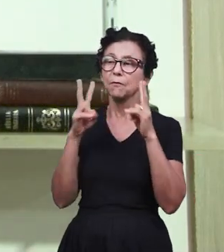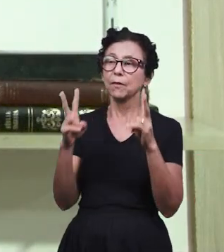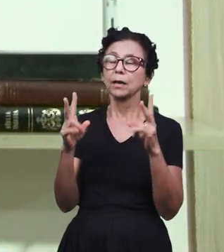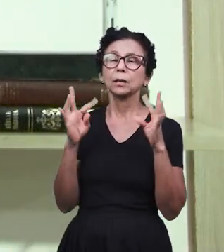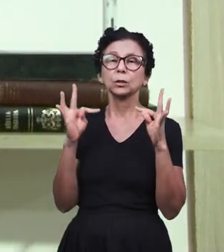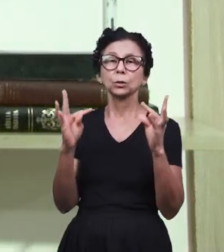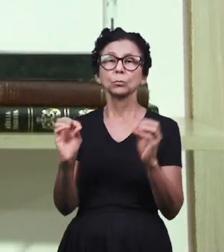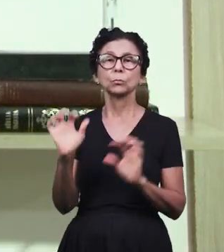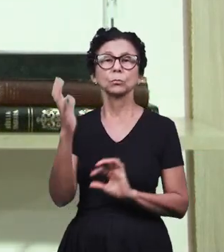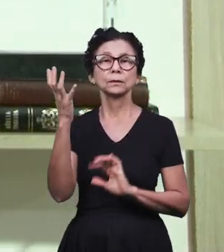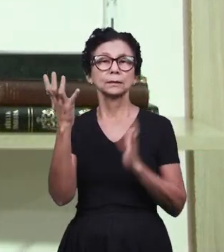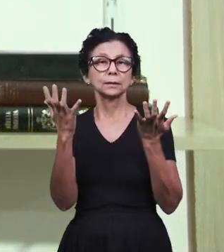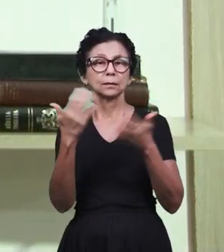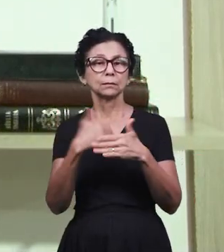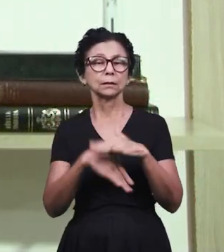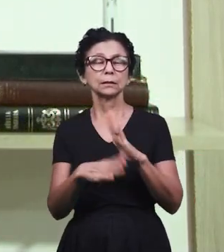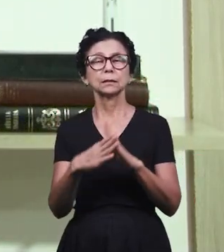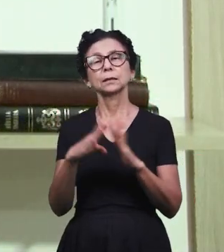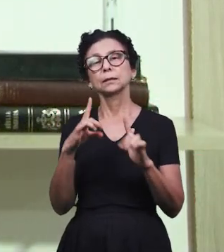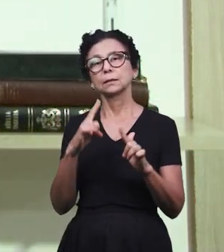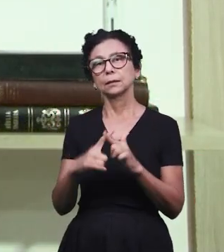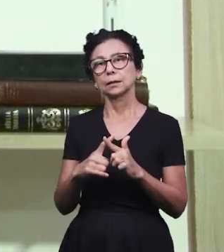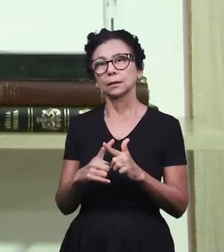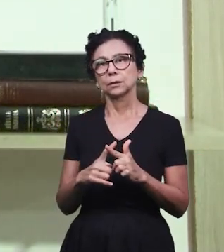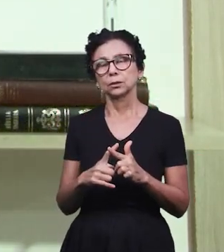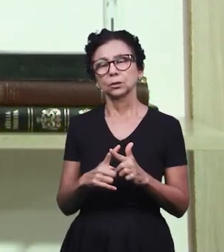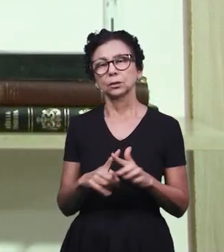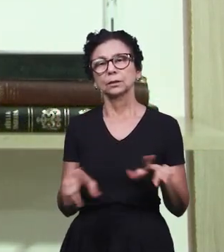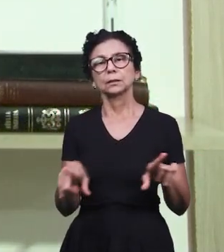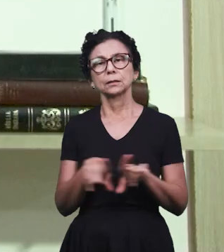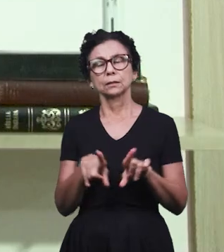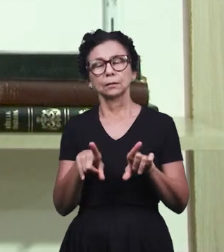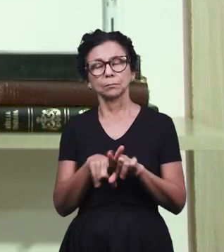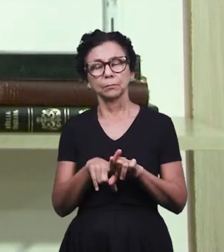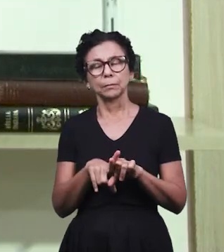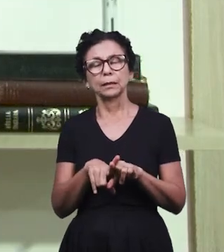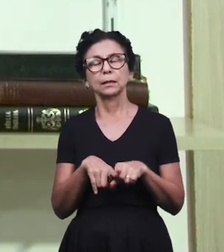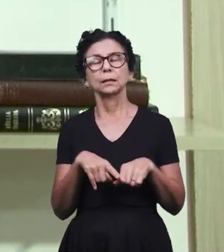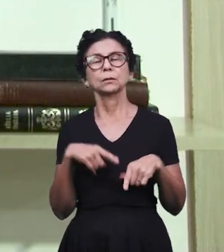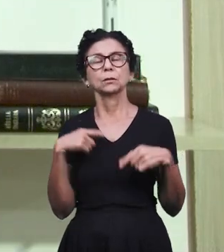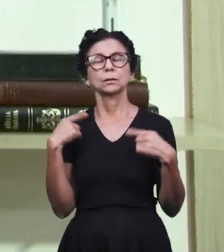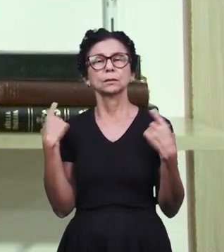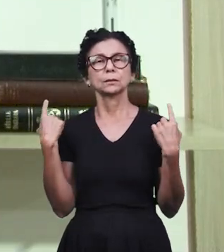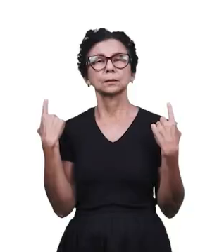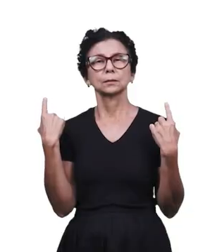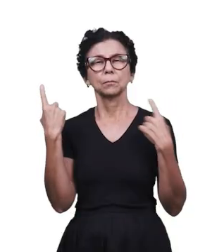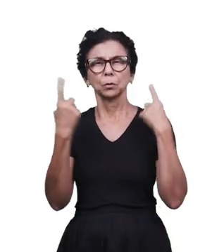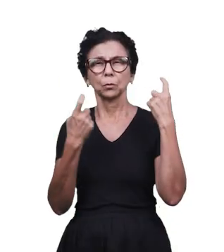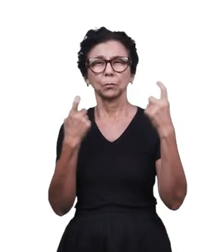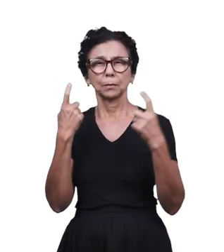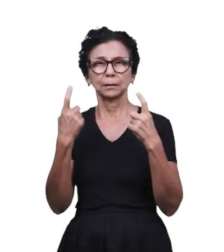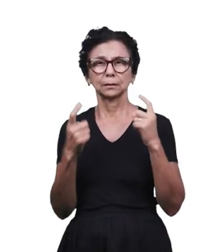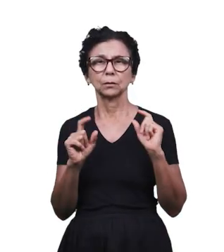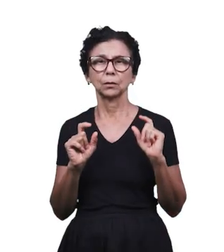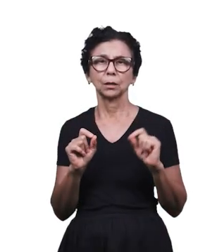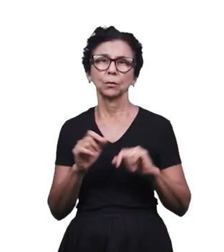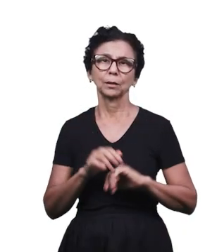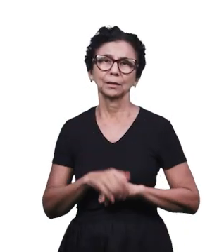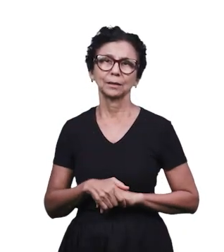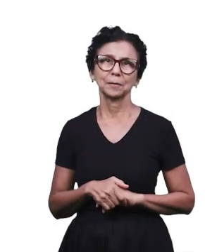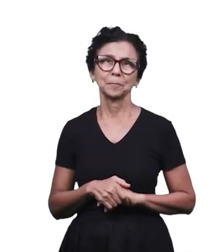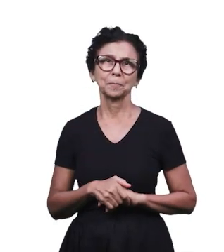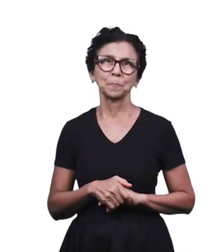uma outra preocupação que precisamos acolher para as famílias. o envelhecimento